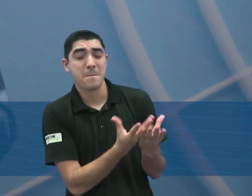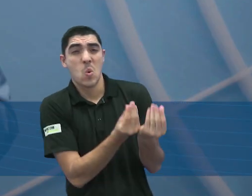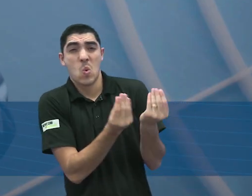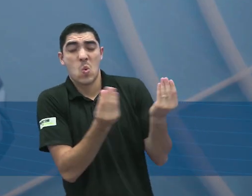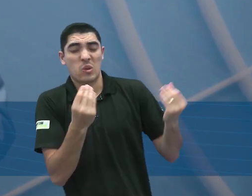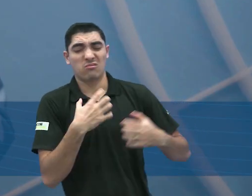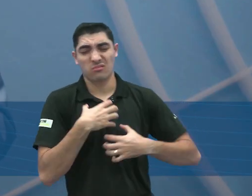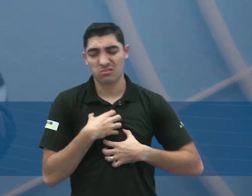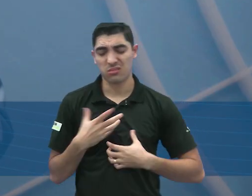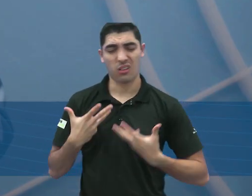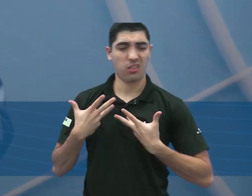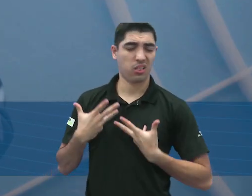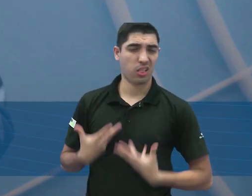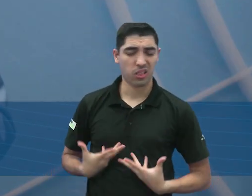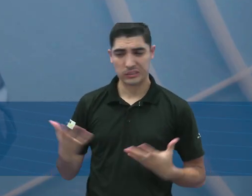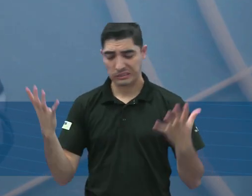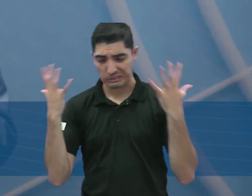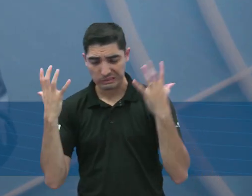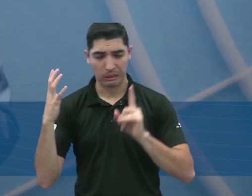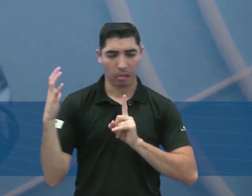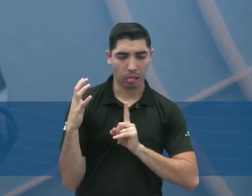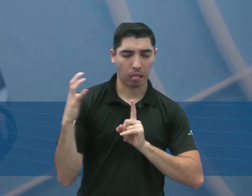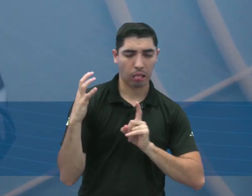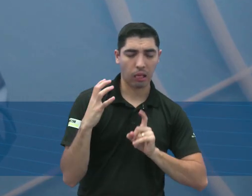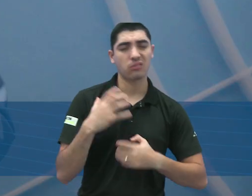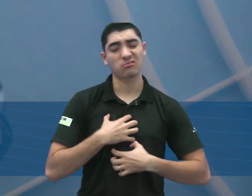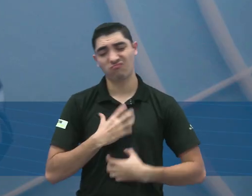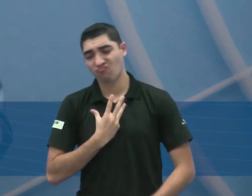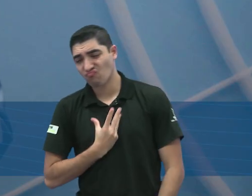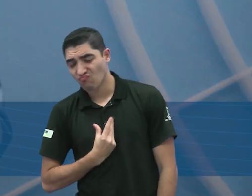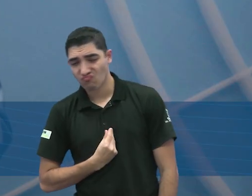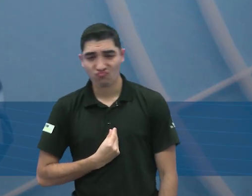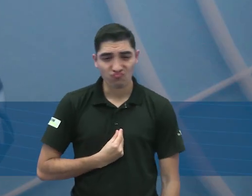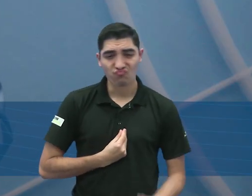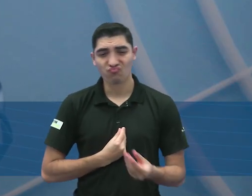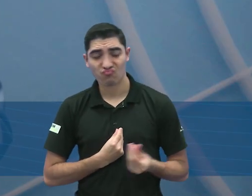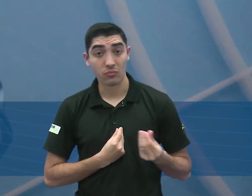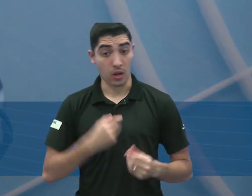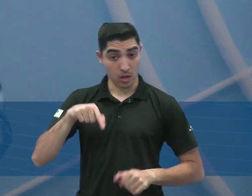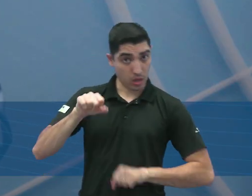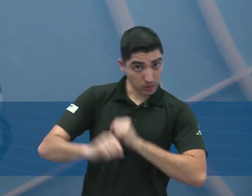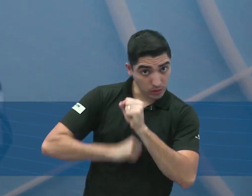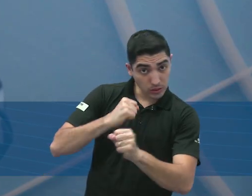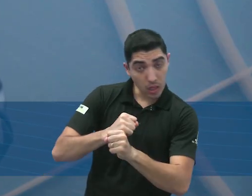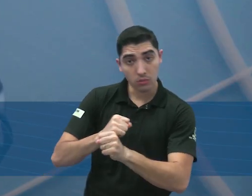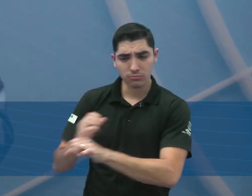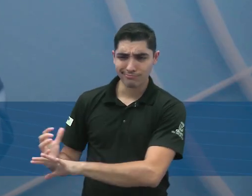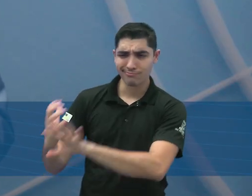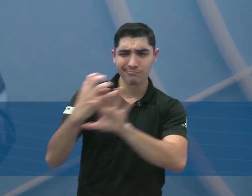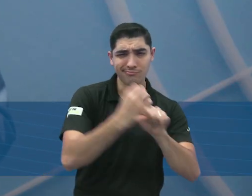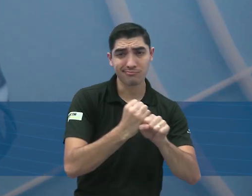mais cansaço, pressão e desânimo do que realização. Só nesse ano, mais de 3